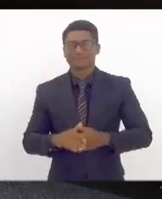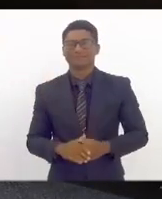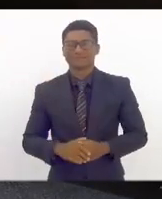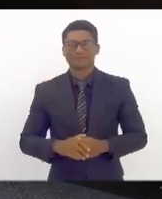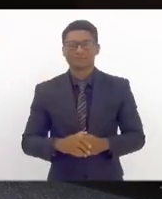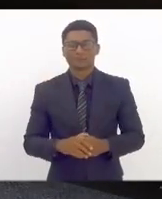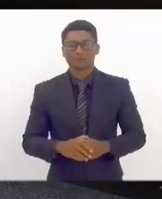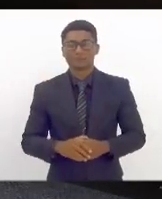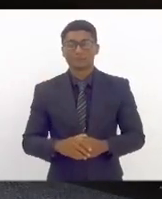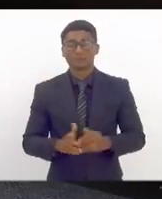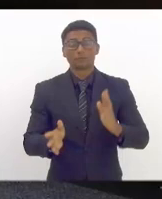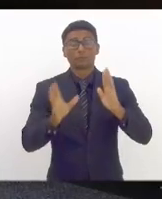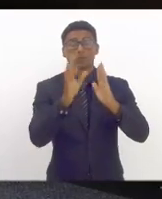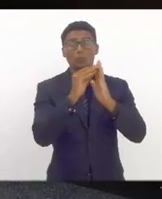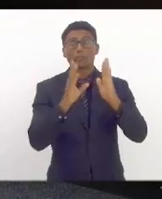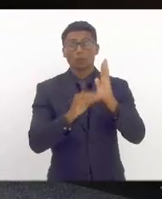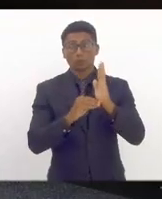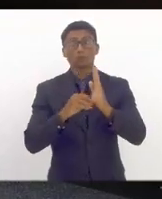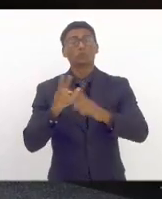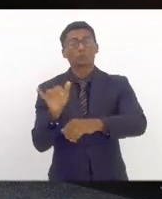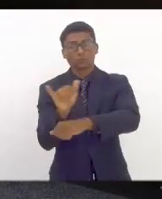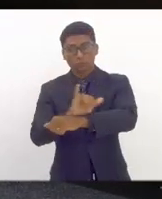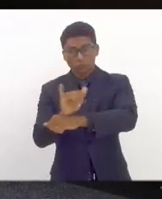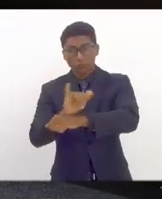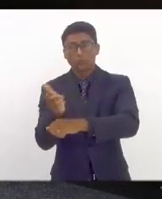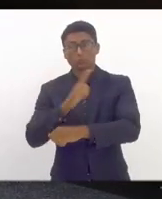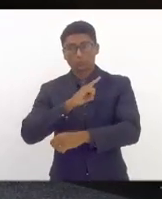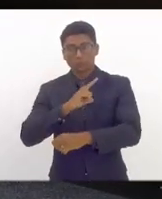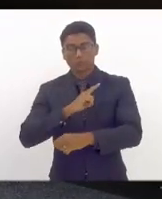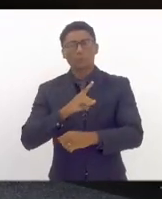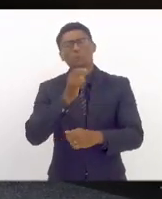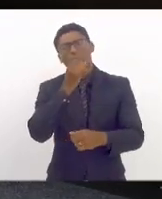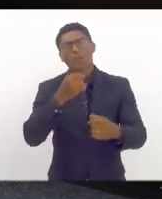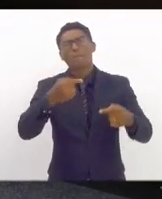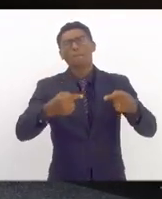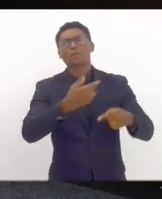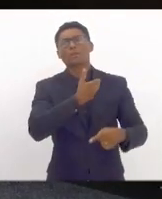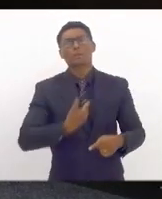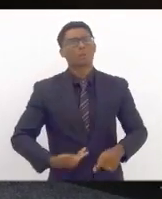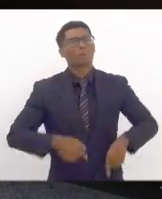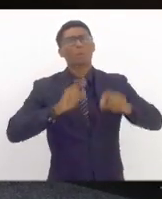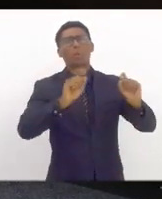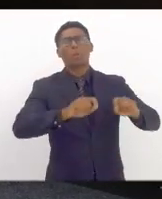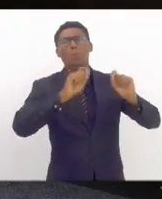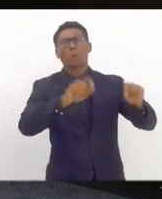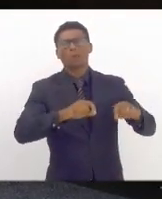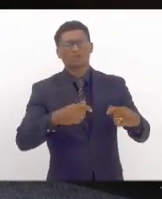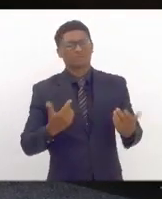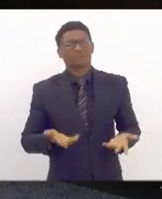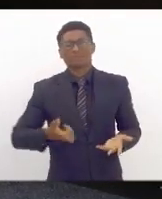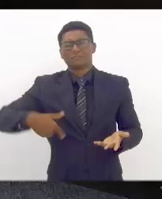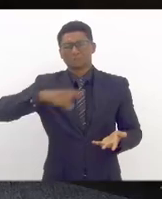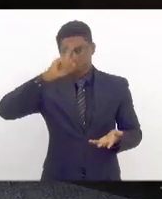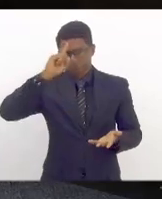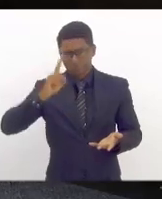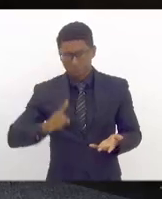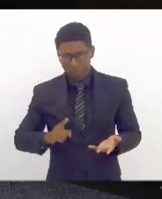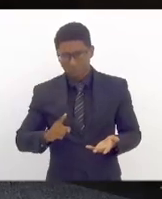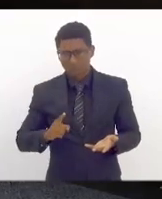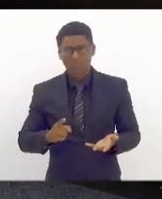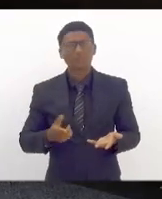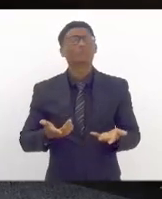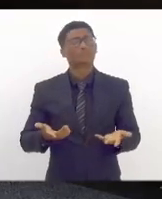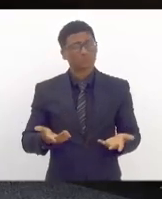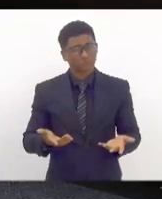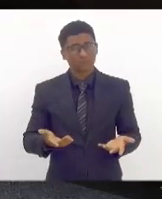a gente até tem assim no nosso YouTube também falando o que que é política pública às vezes esse assunto é tão distante que nem é pra gente que que é isso esse negócio